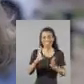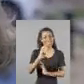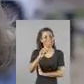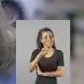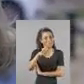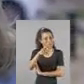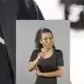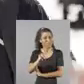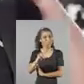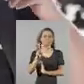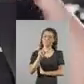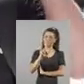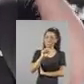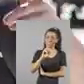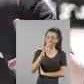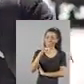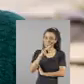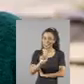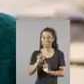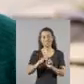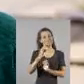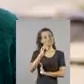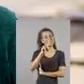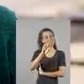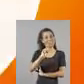Camacô tá contigo, Melo. Vila Ipiranga é Melo.